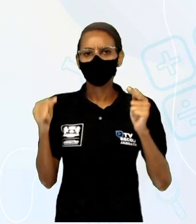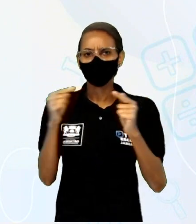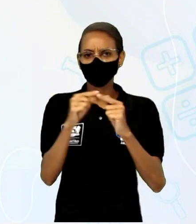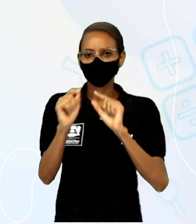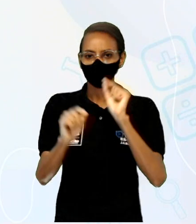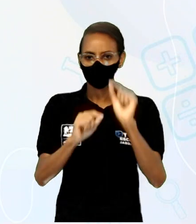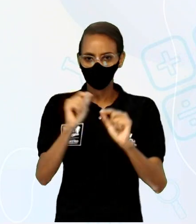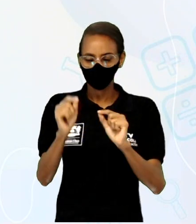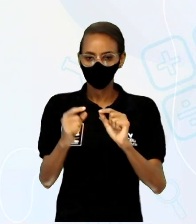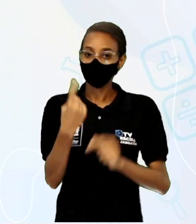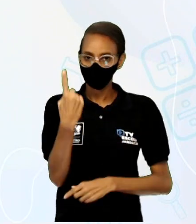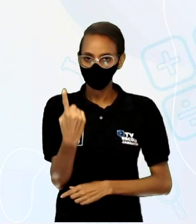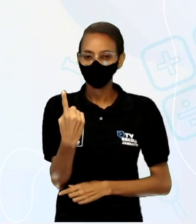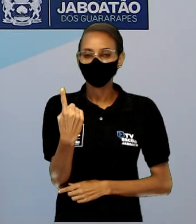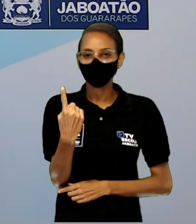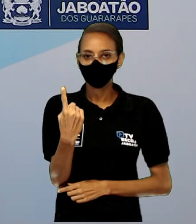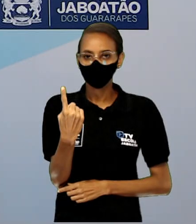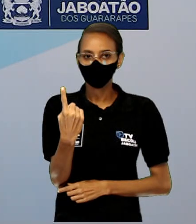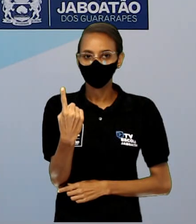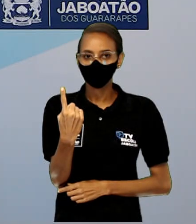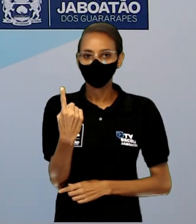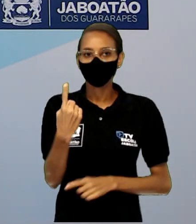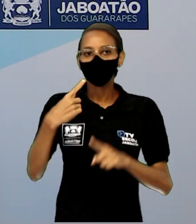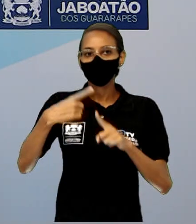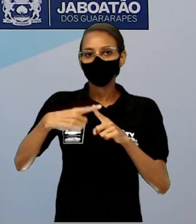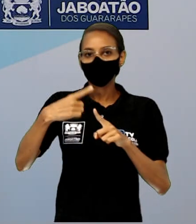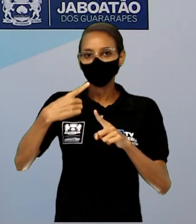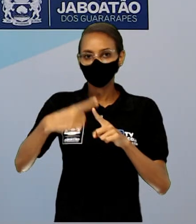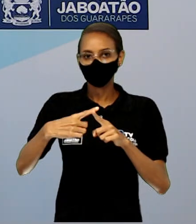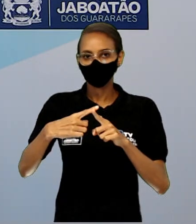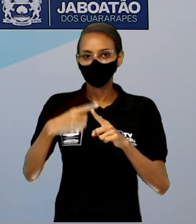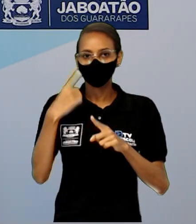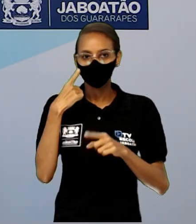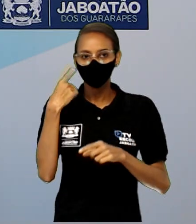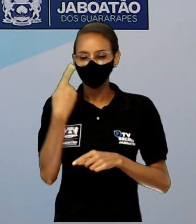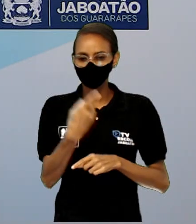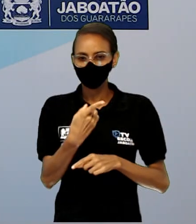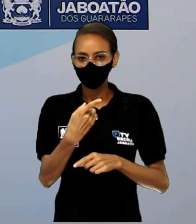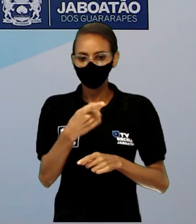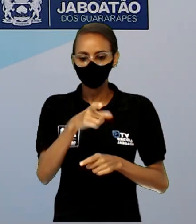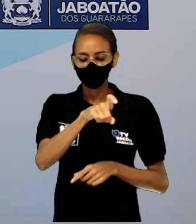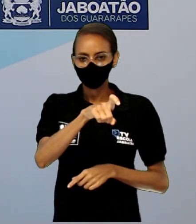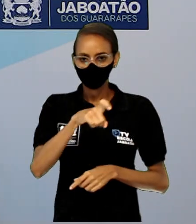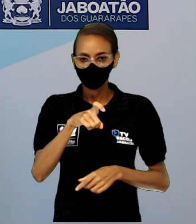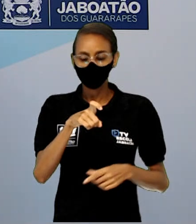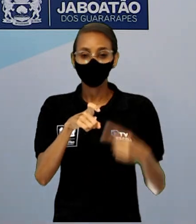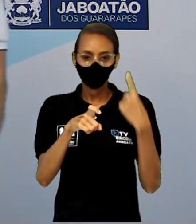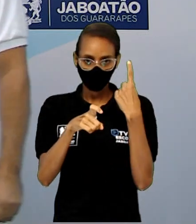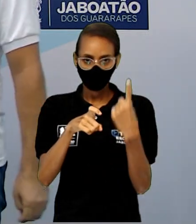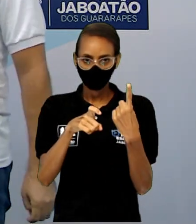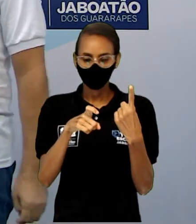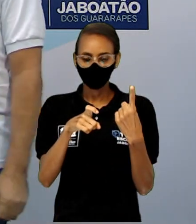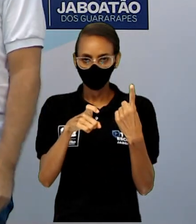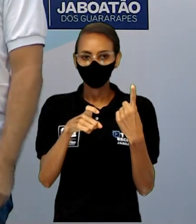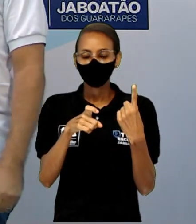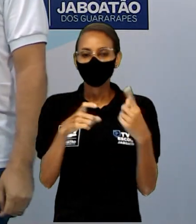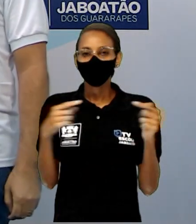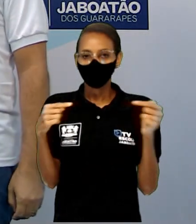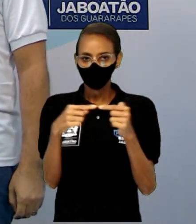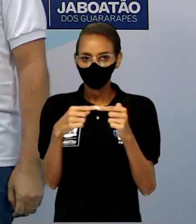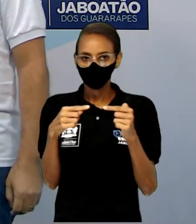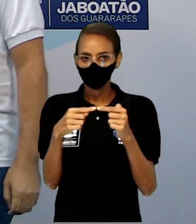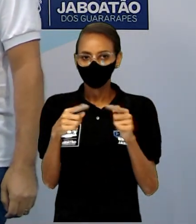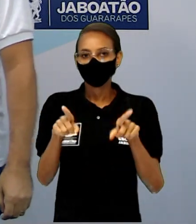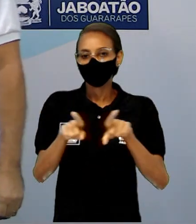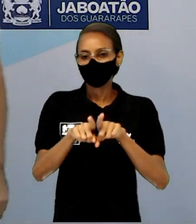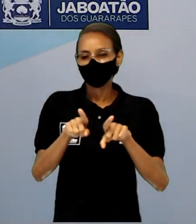vezes largura, ou então lado, elevado a 2. A questão fala que eu devo pegar essa região, a área, menos,